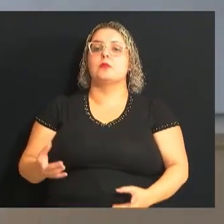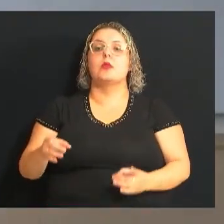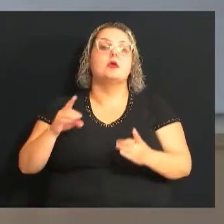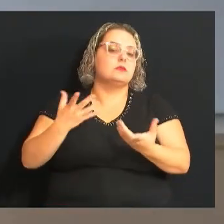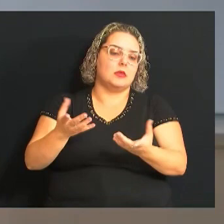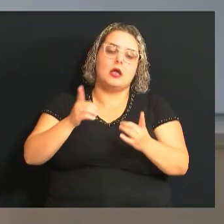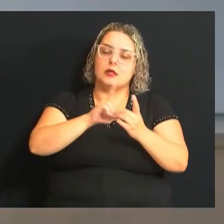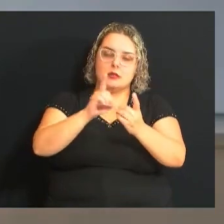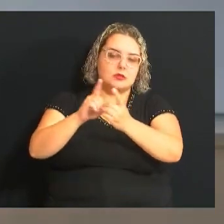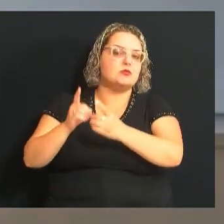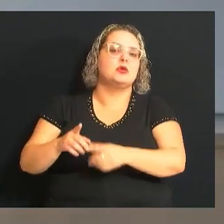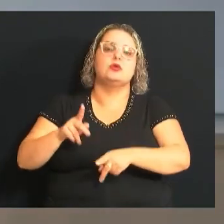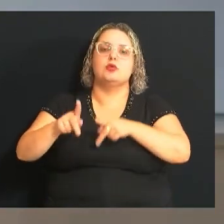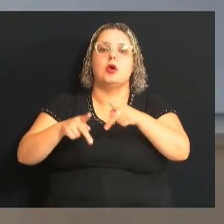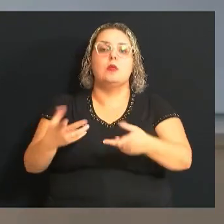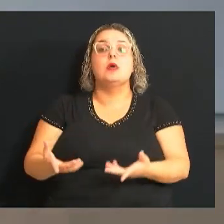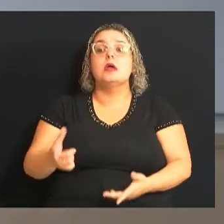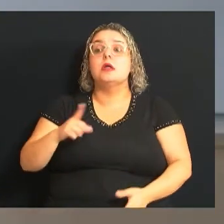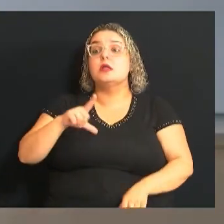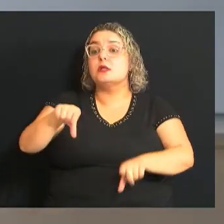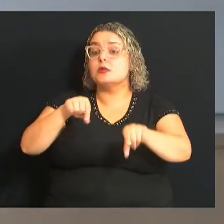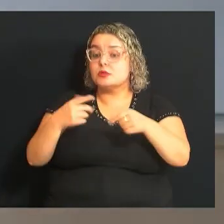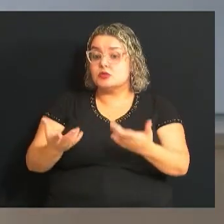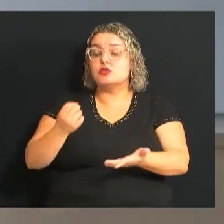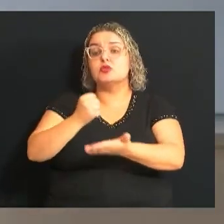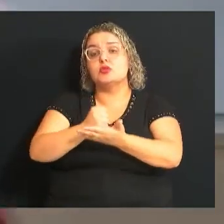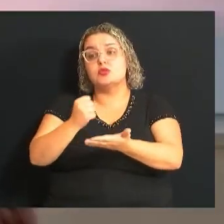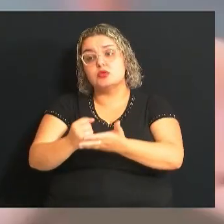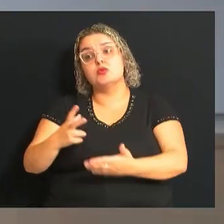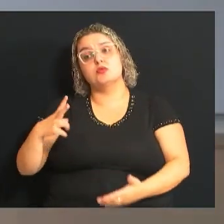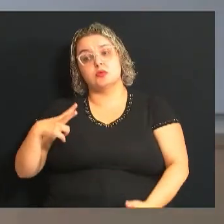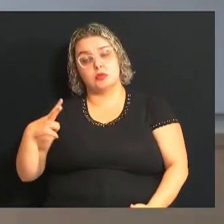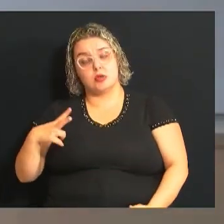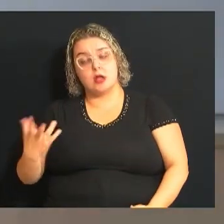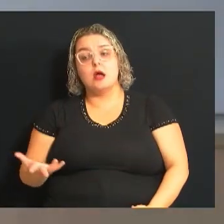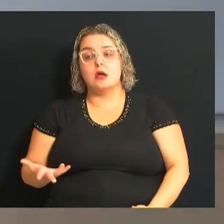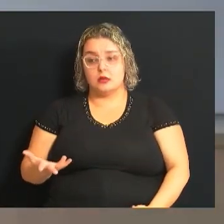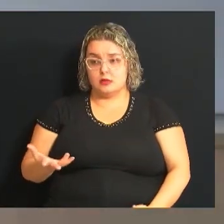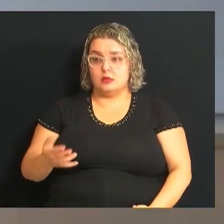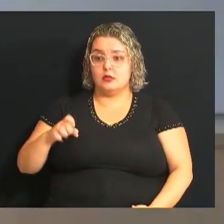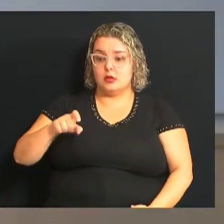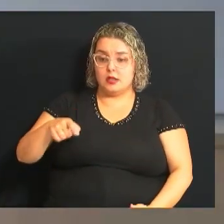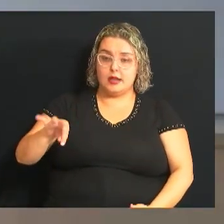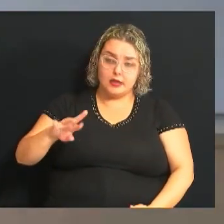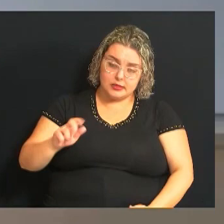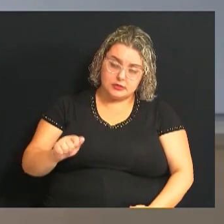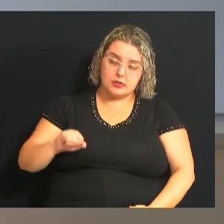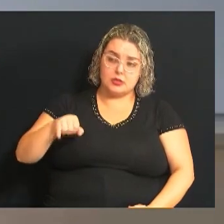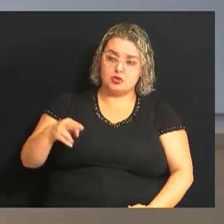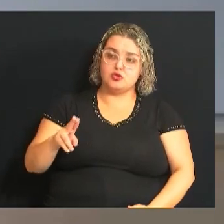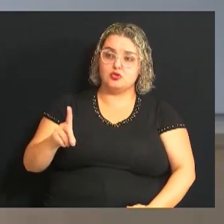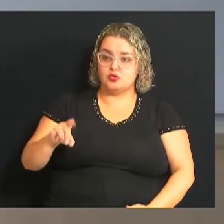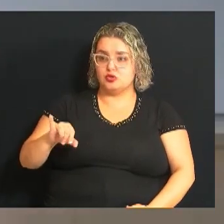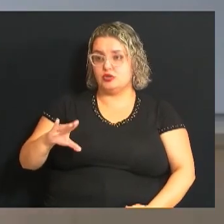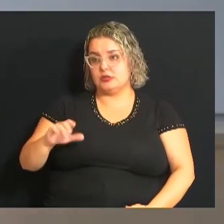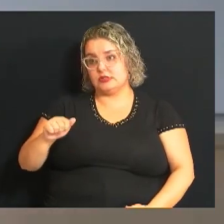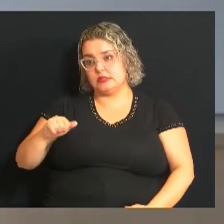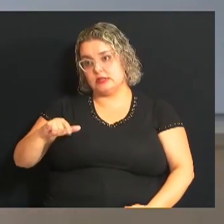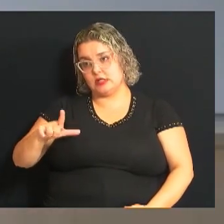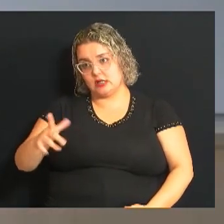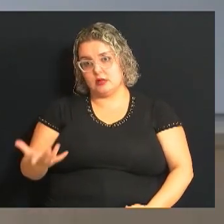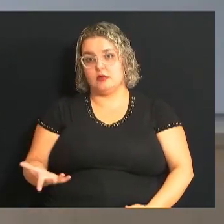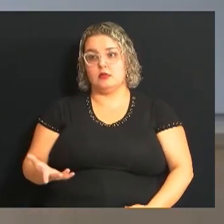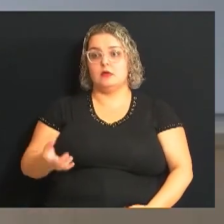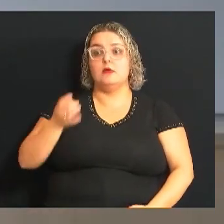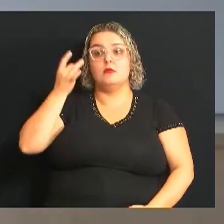público. E existe a opção também de se contratar um mediador privado, aí extrajudicialmente, que vai facilitar essa conversa.